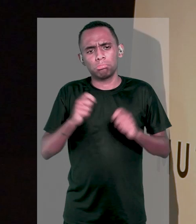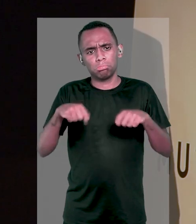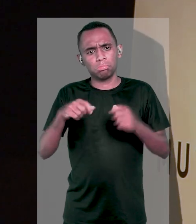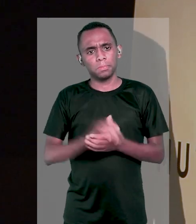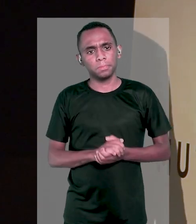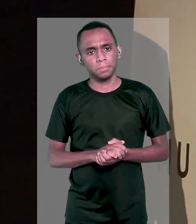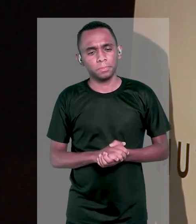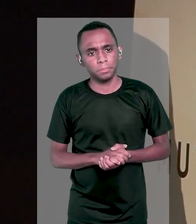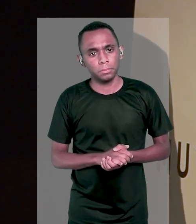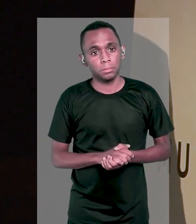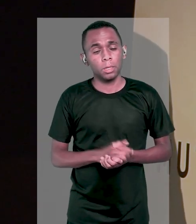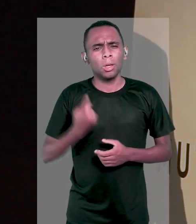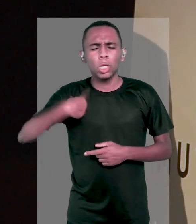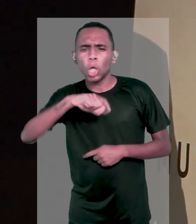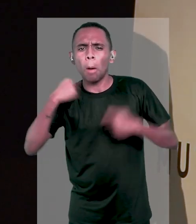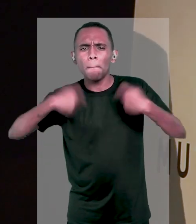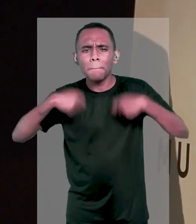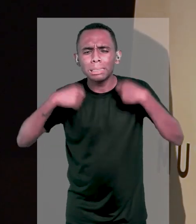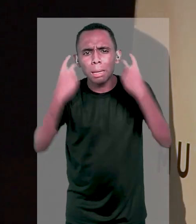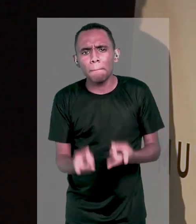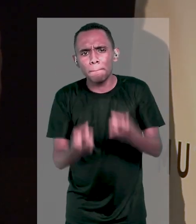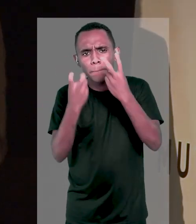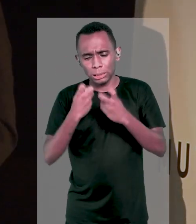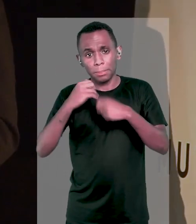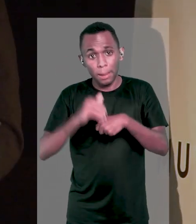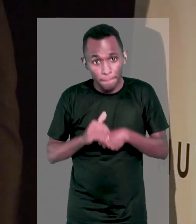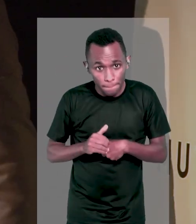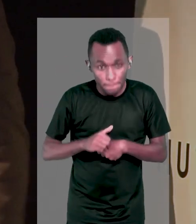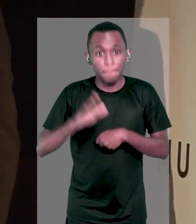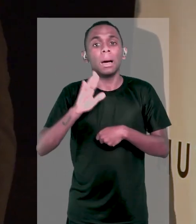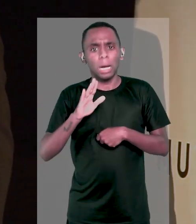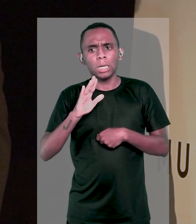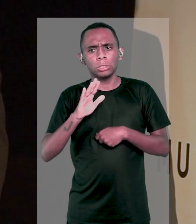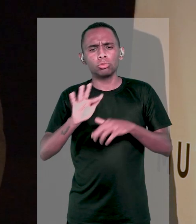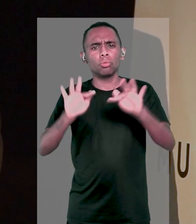e a inteligência menos perspicaz do que já foi